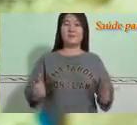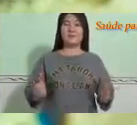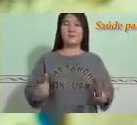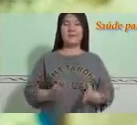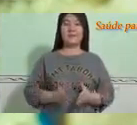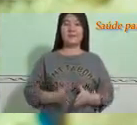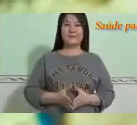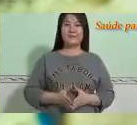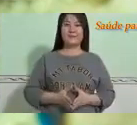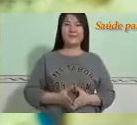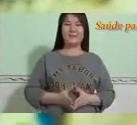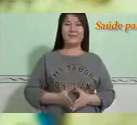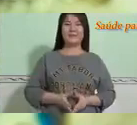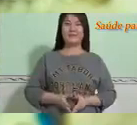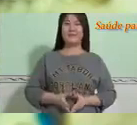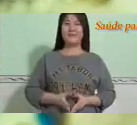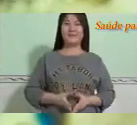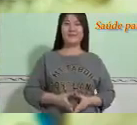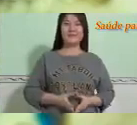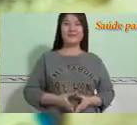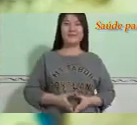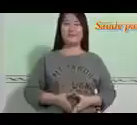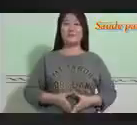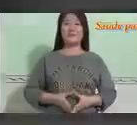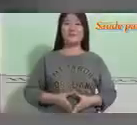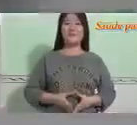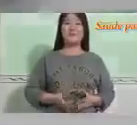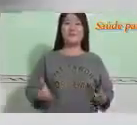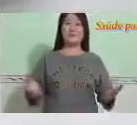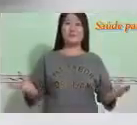diagnóstico, rastreamento, marcação e tratamento do câncer.